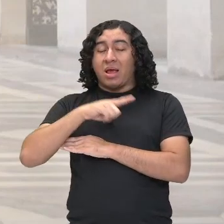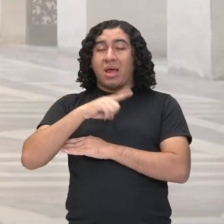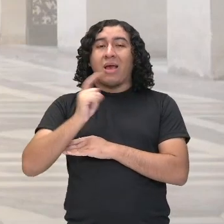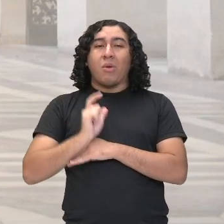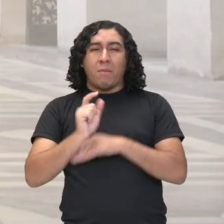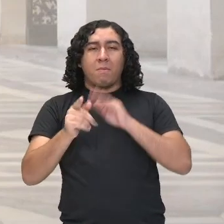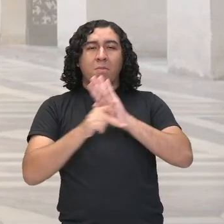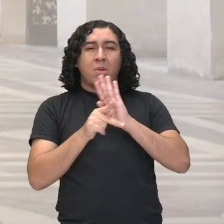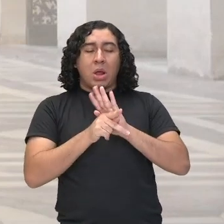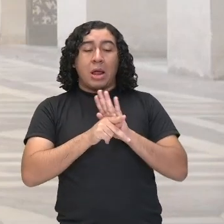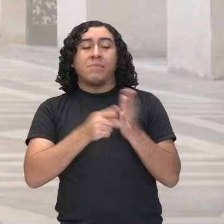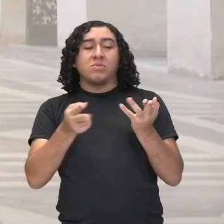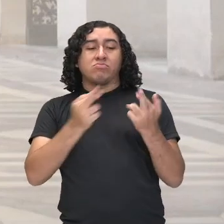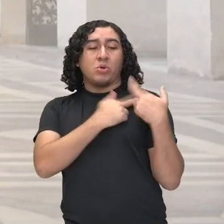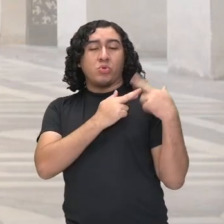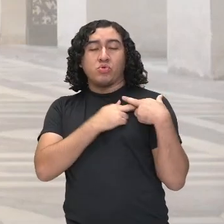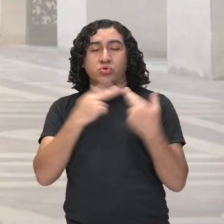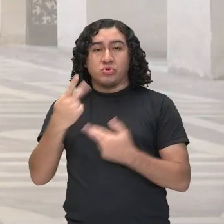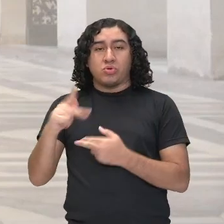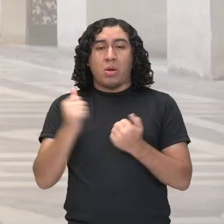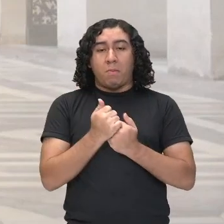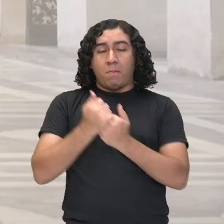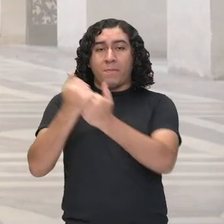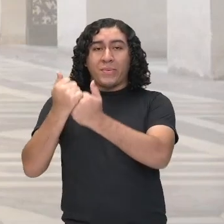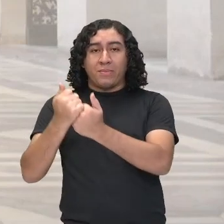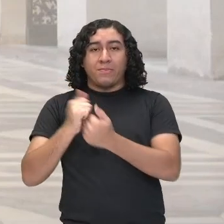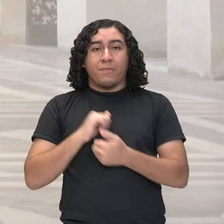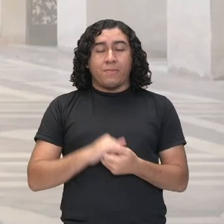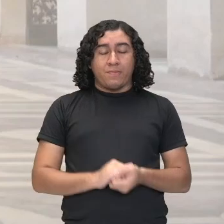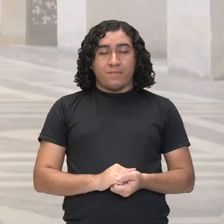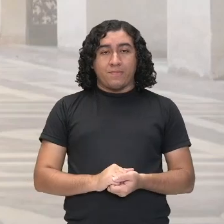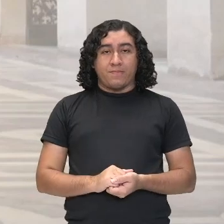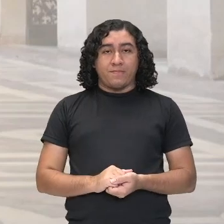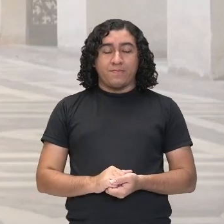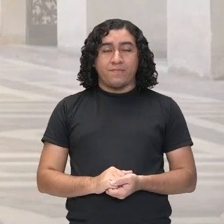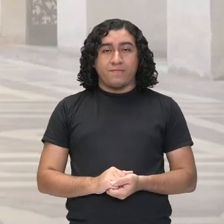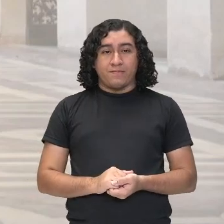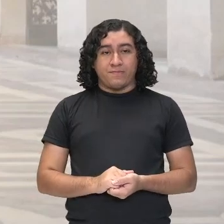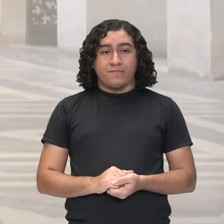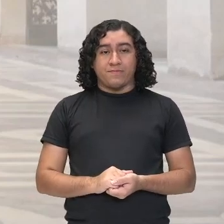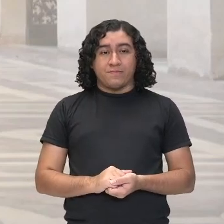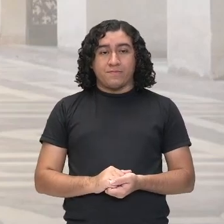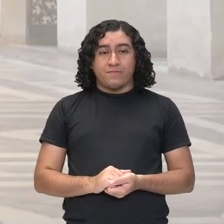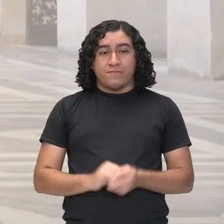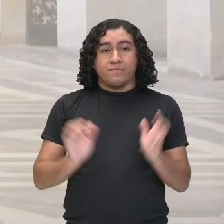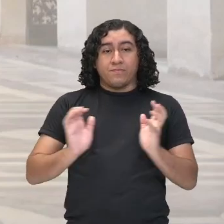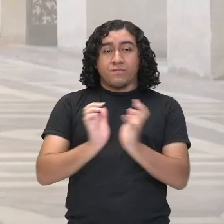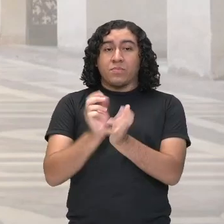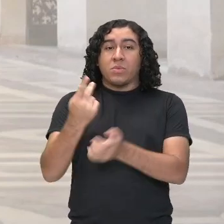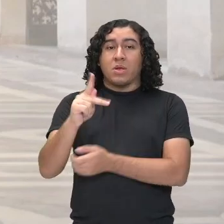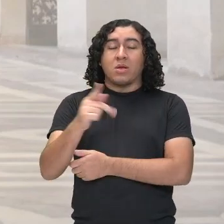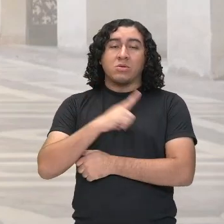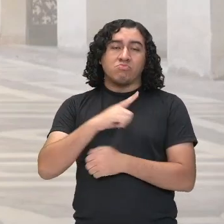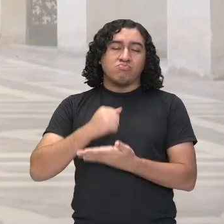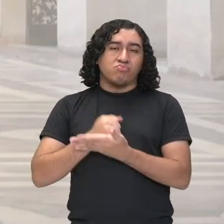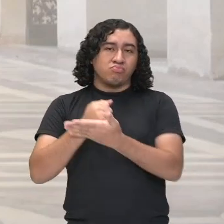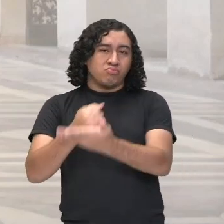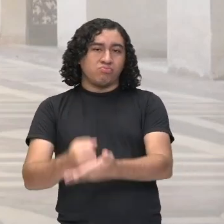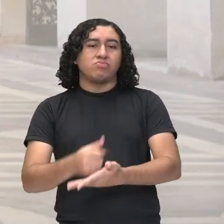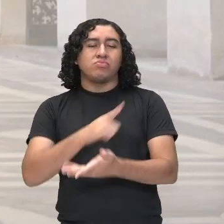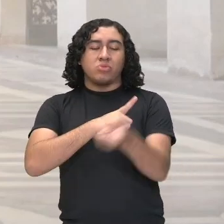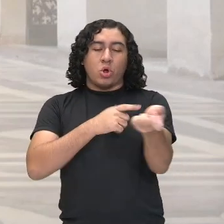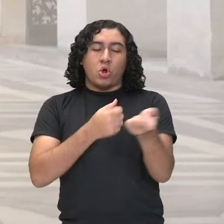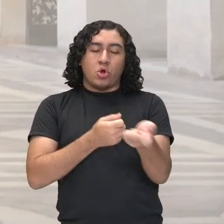confiança, que é justamente ali os seus ministros, os seus, vamos dizer assim, a sua corte, que vai ajudá-lo a